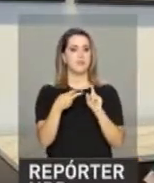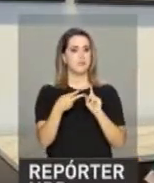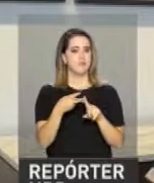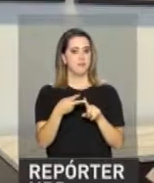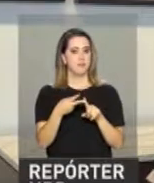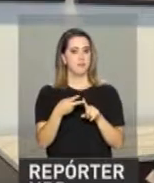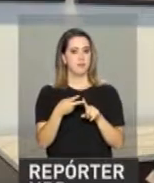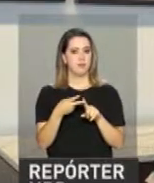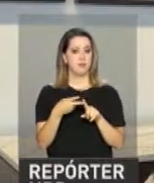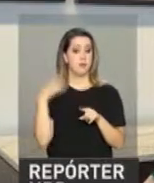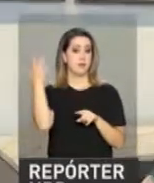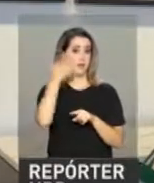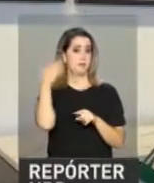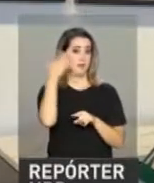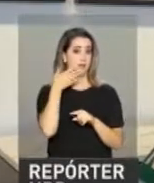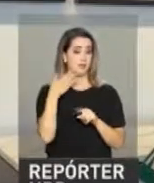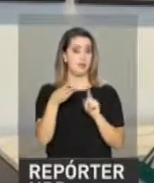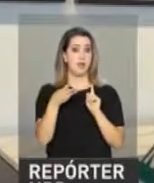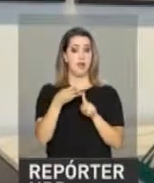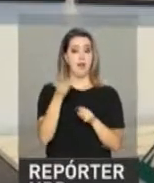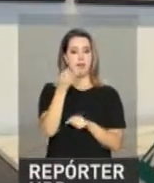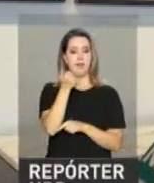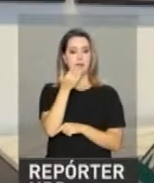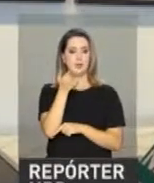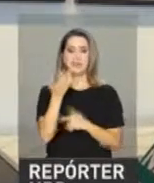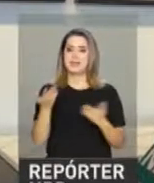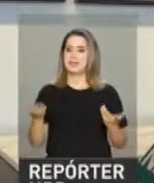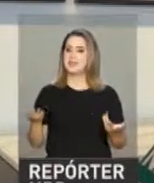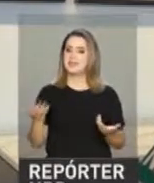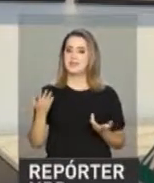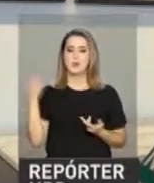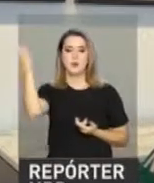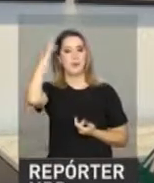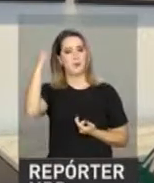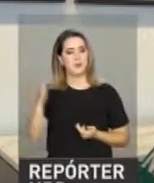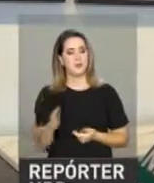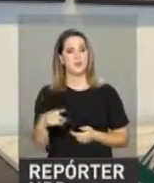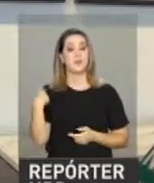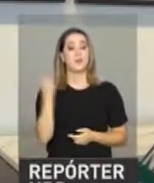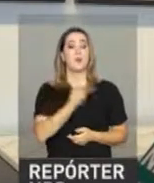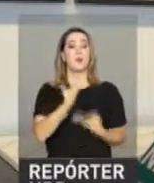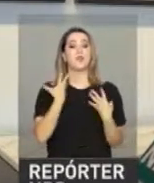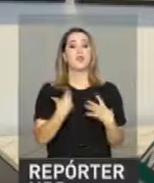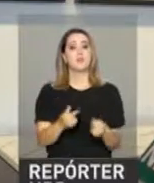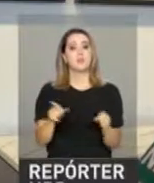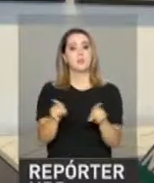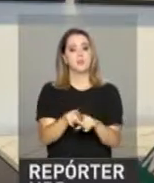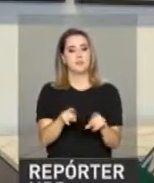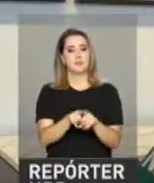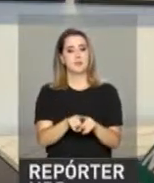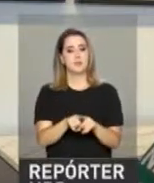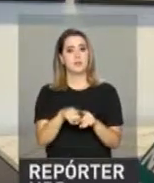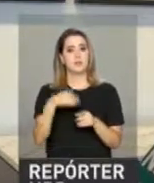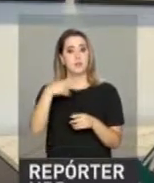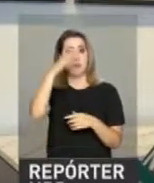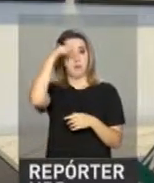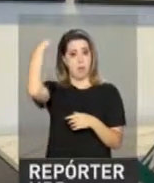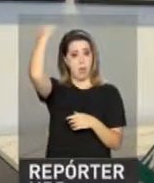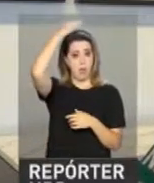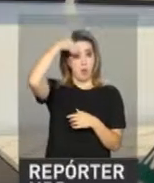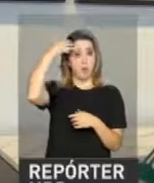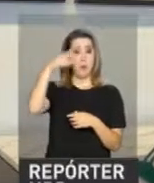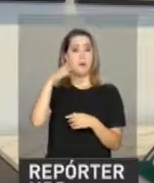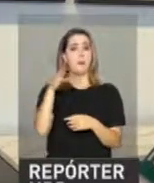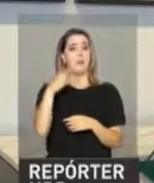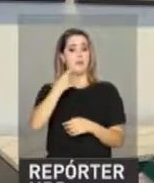temos seminários, gastronomia brasileira, vamos ter a presença de baianas no 7 de